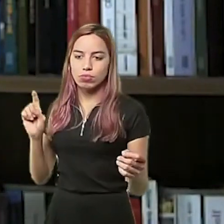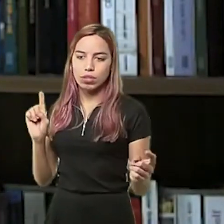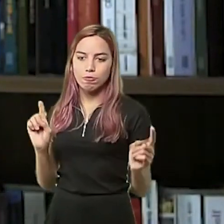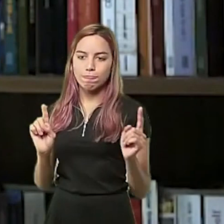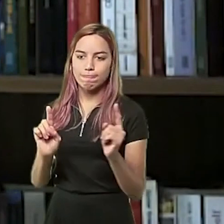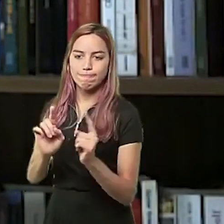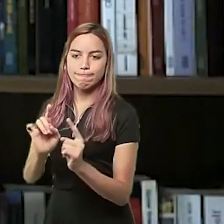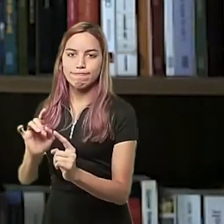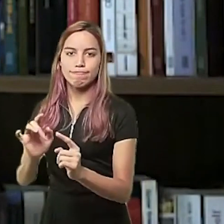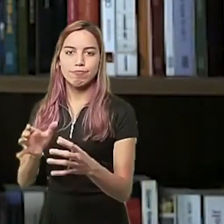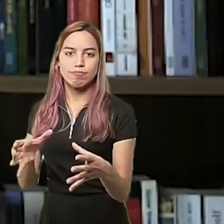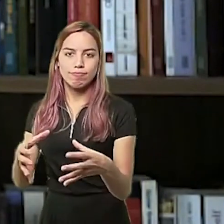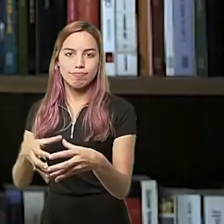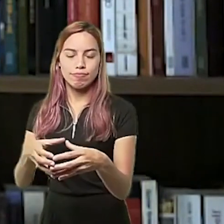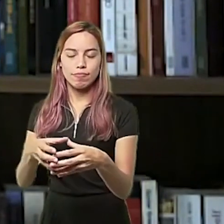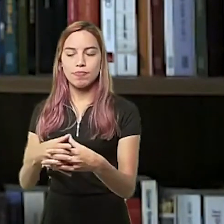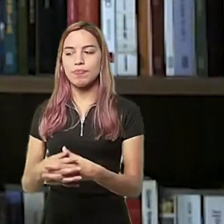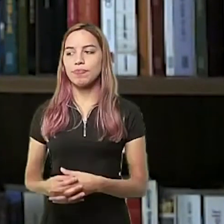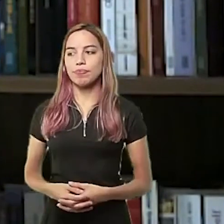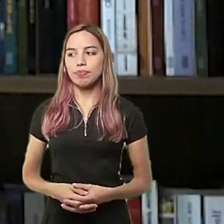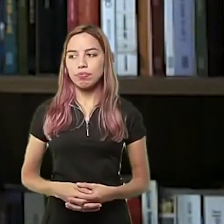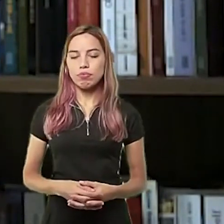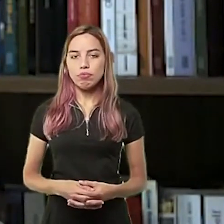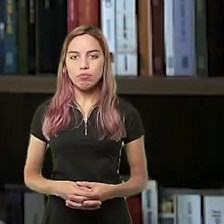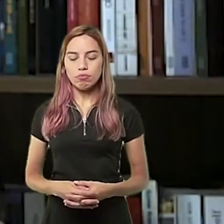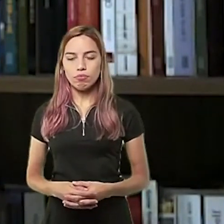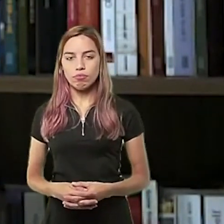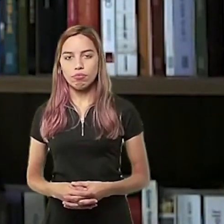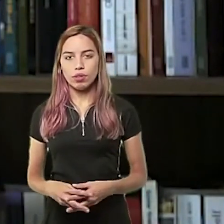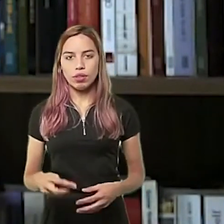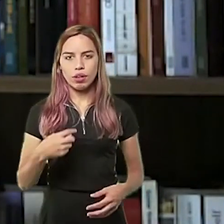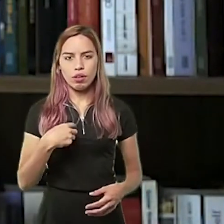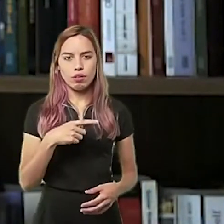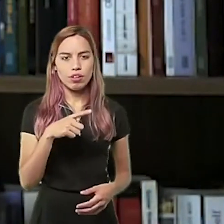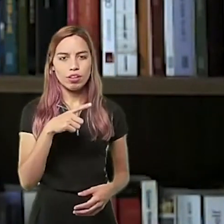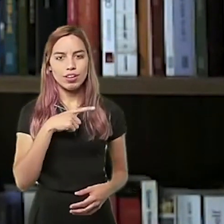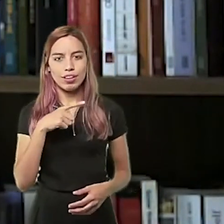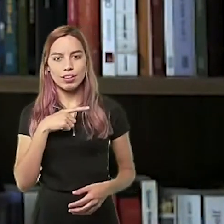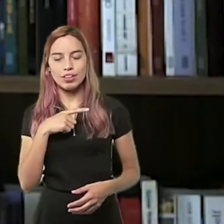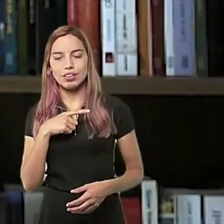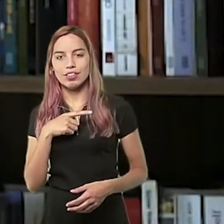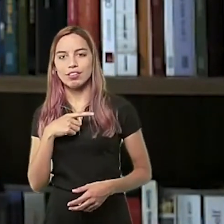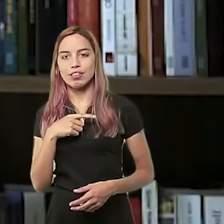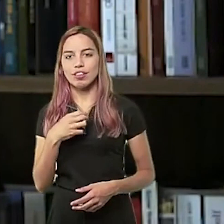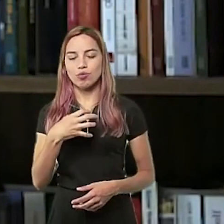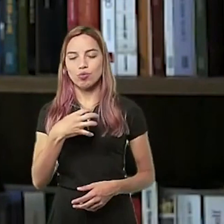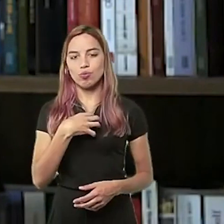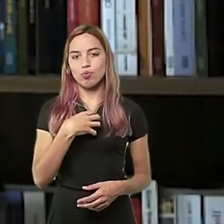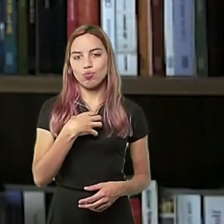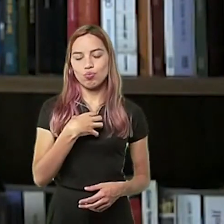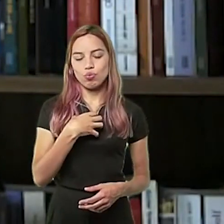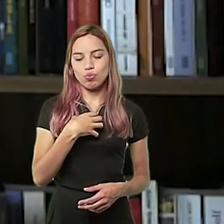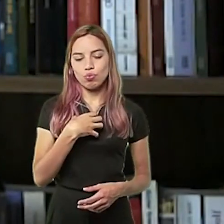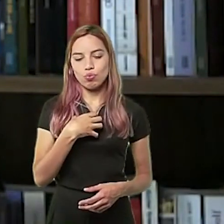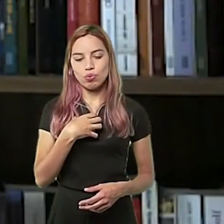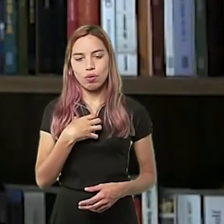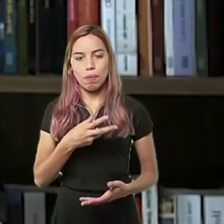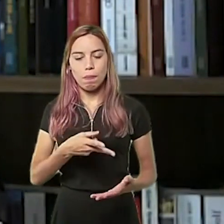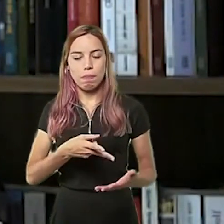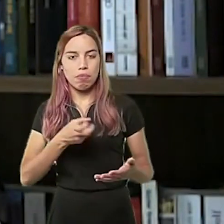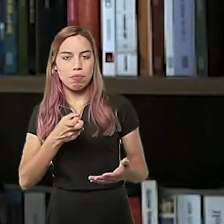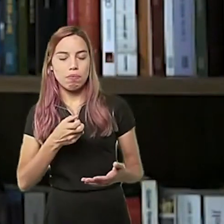Bispo do Rosário. Eu tenho essa fascinação particular pela vida e pela obra do